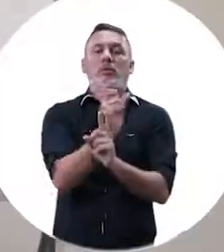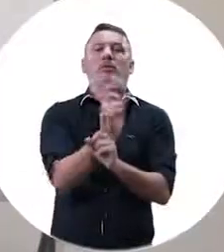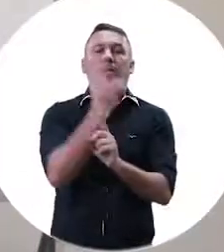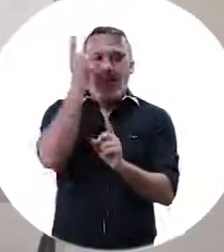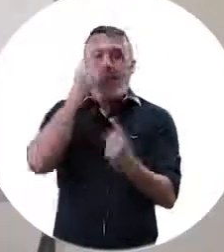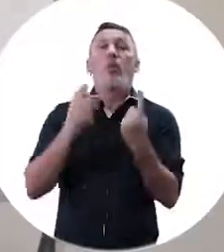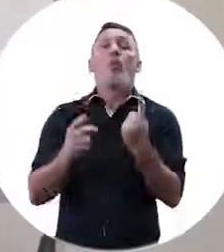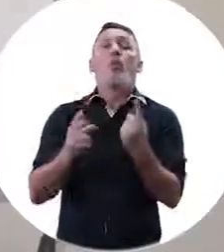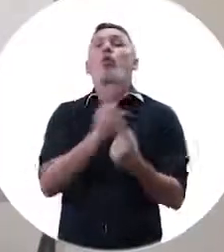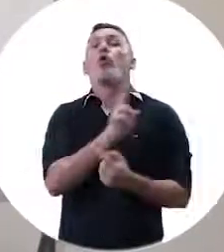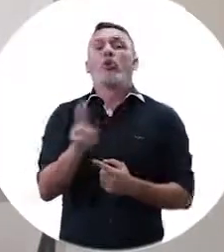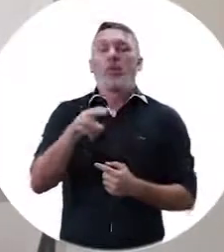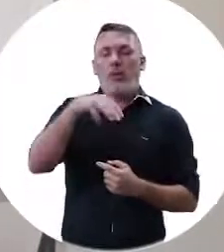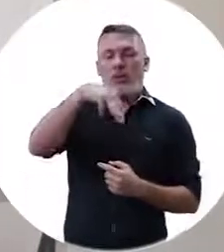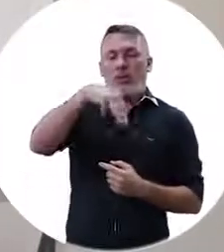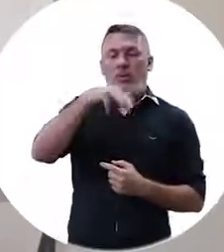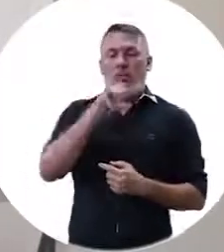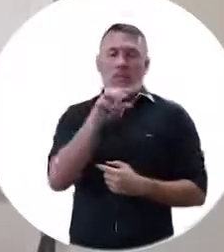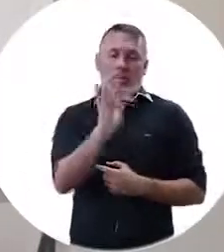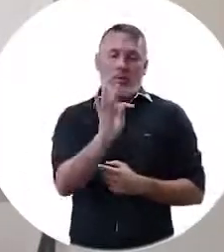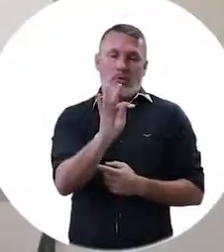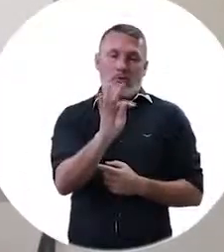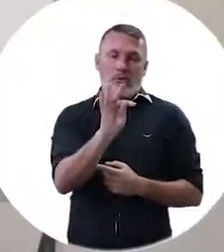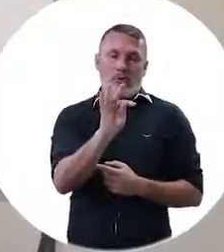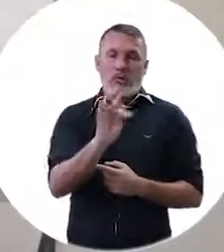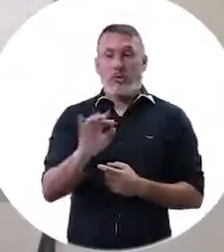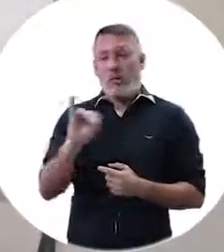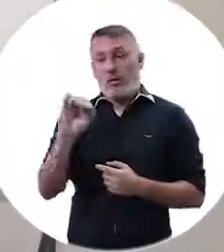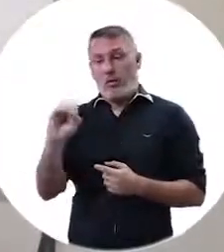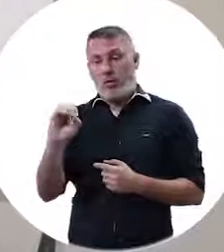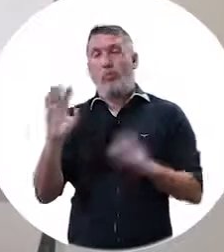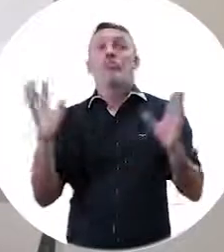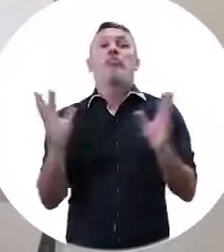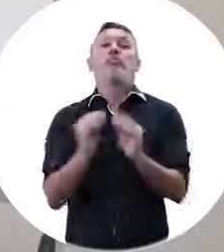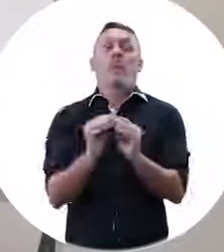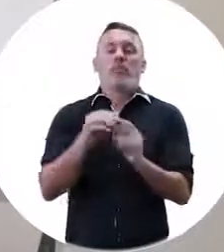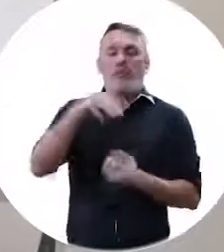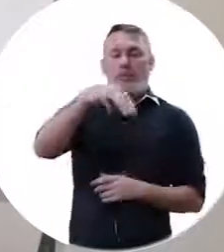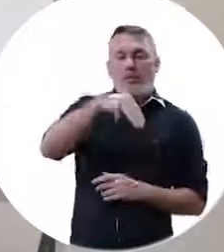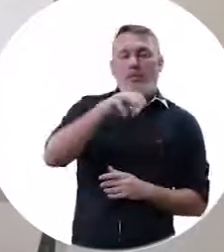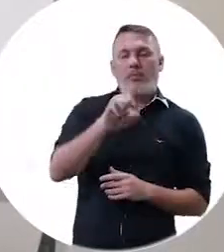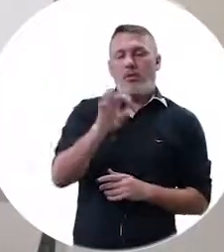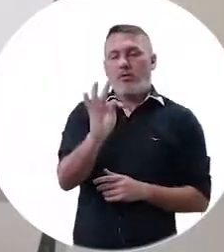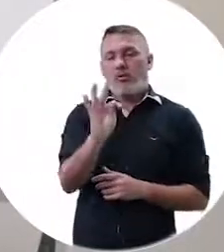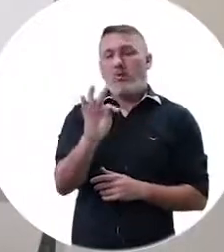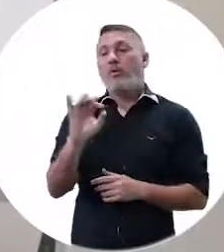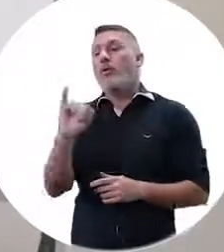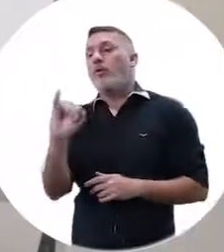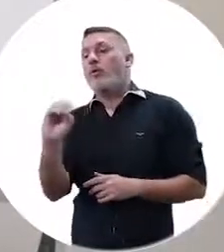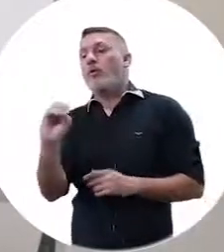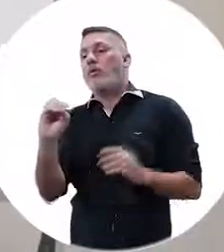qual é o prefixo? Met. Met com il vai ficar metil.